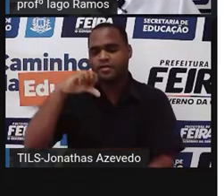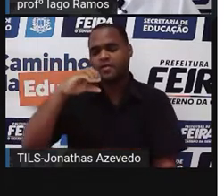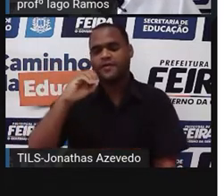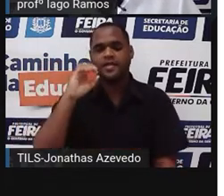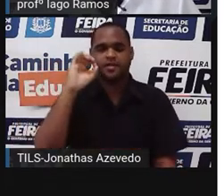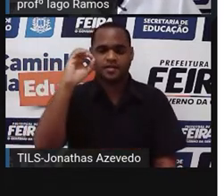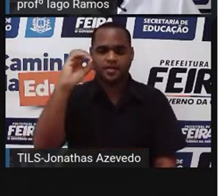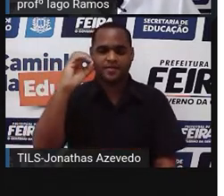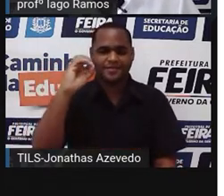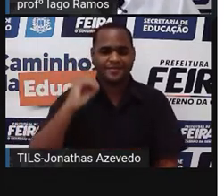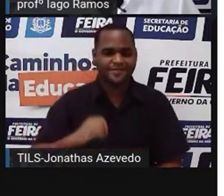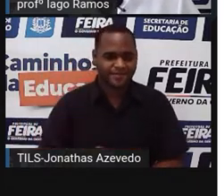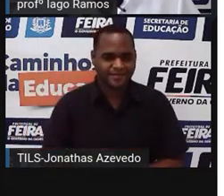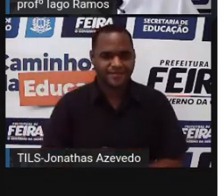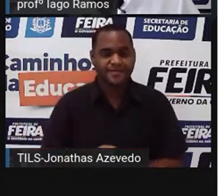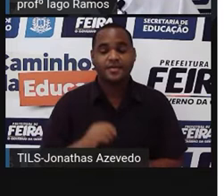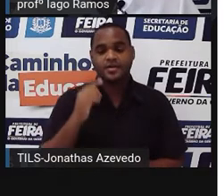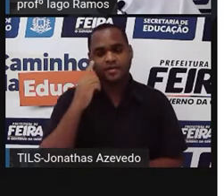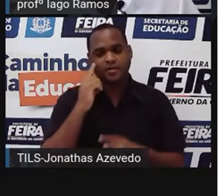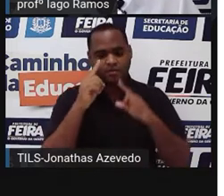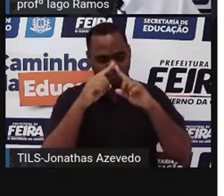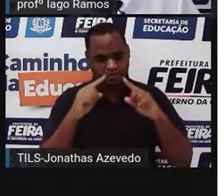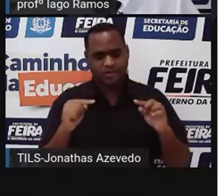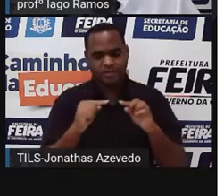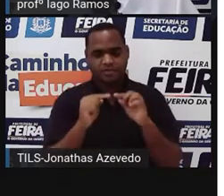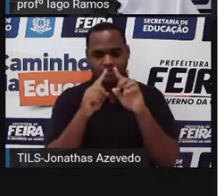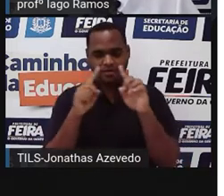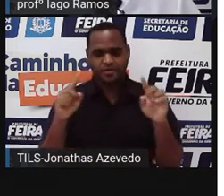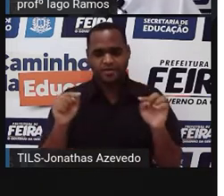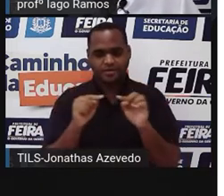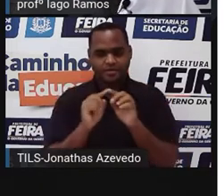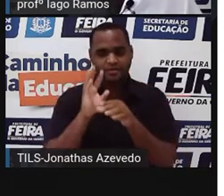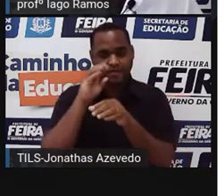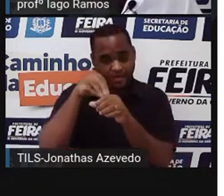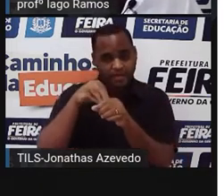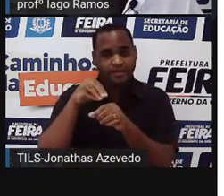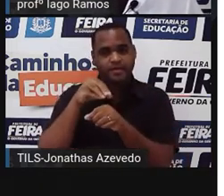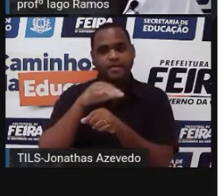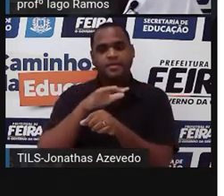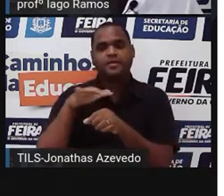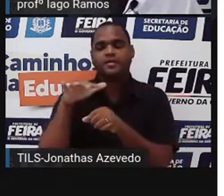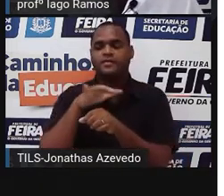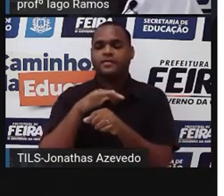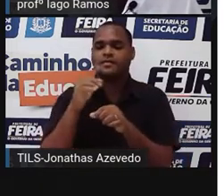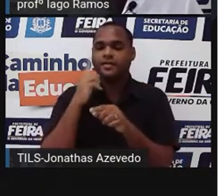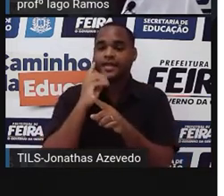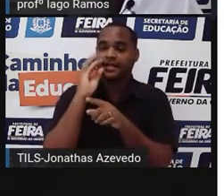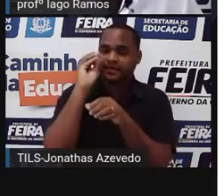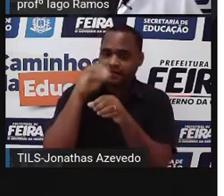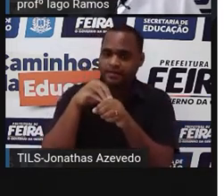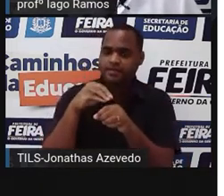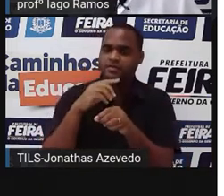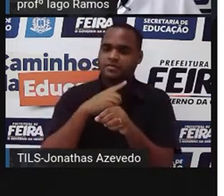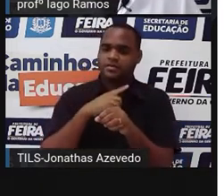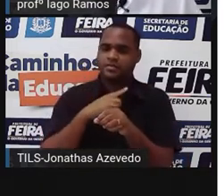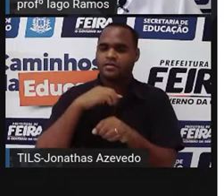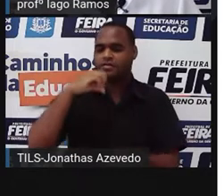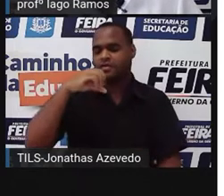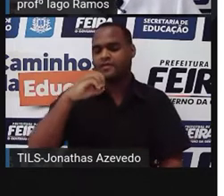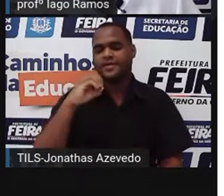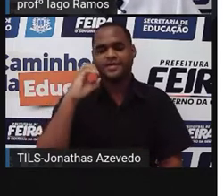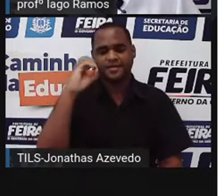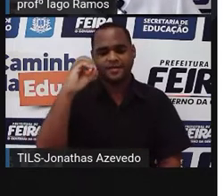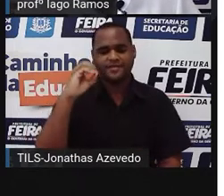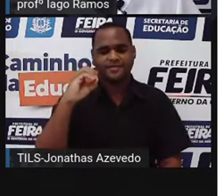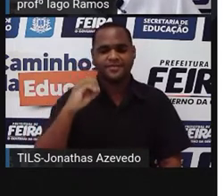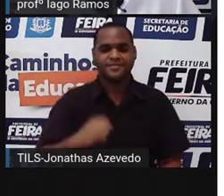graus. Então, o triângulo retângulo é aquele que um dos seus ângulos lá dentro mede 90